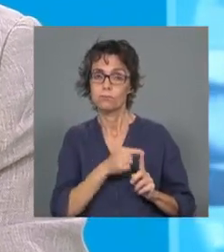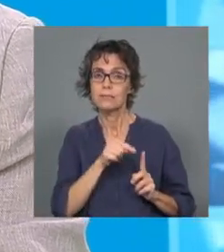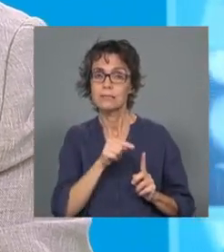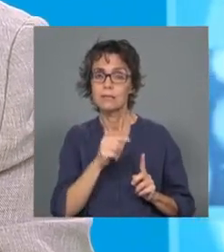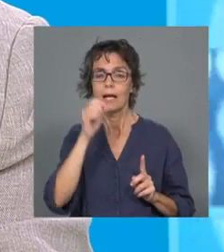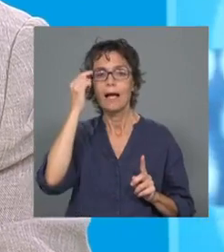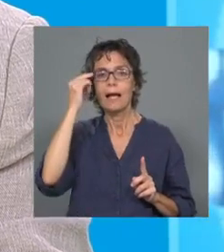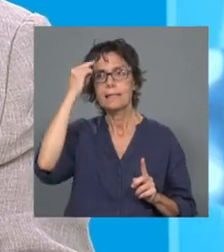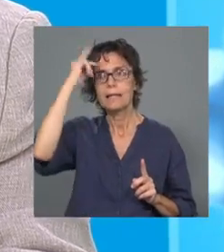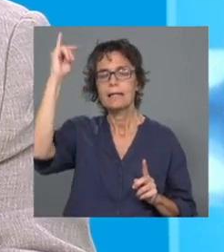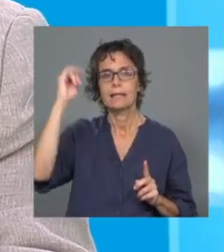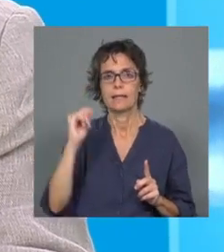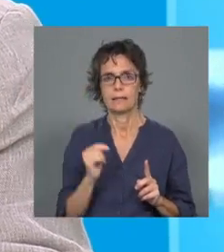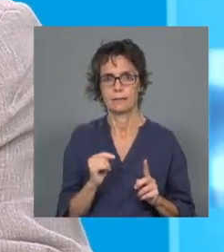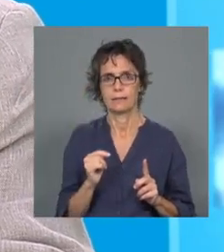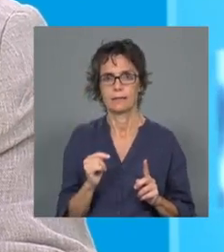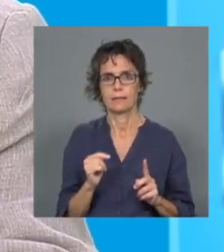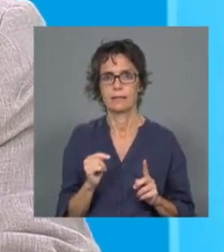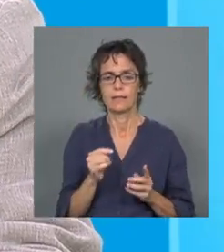pobreza. Deixem-me